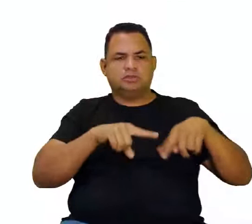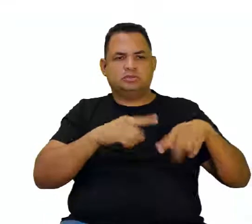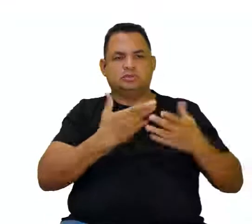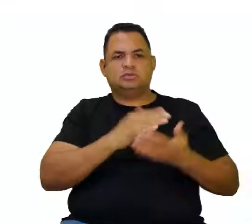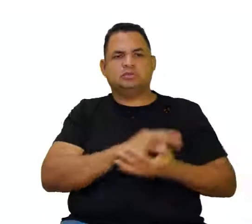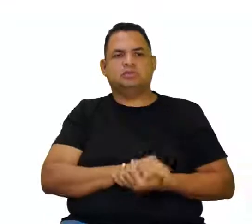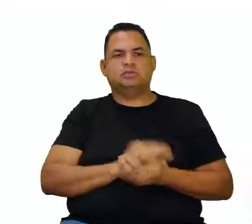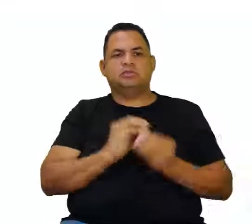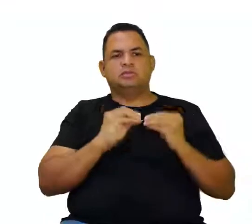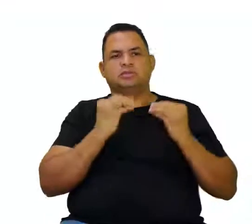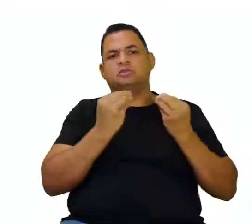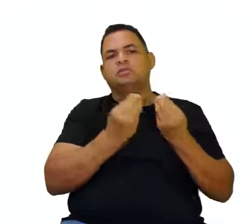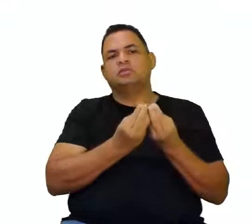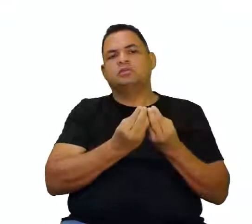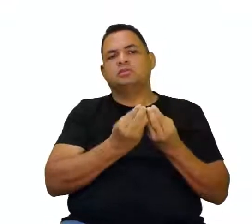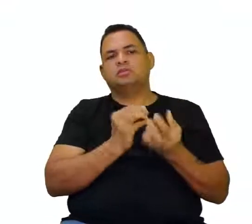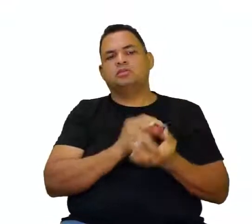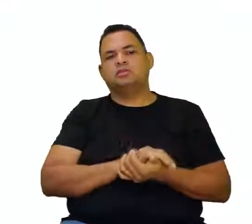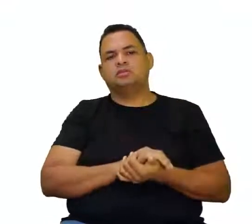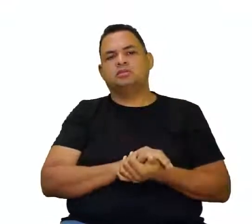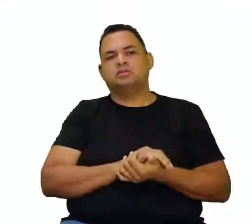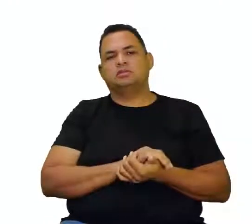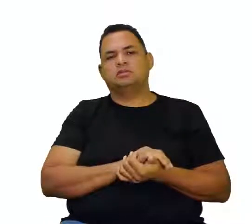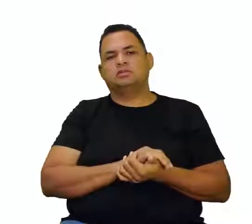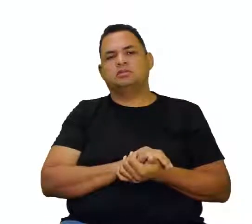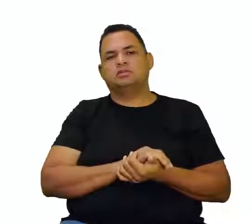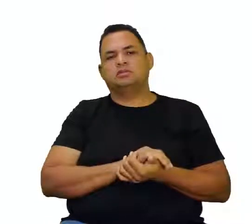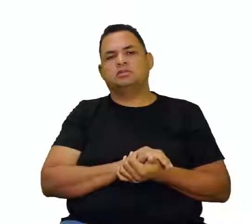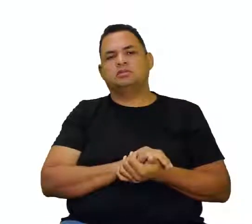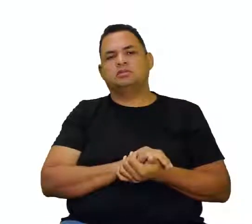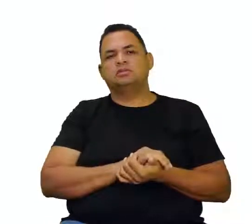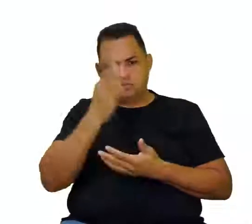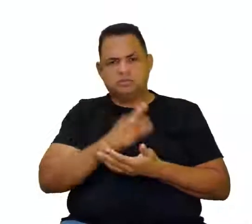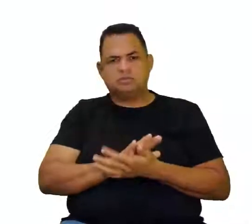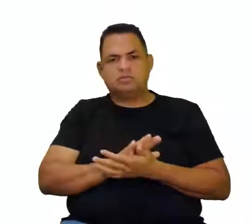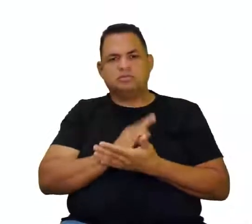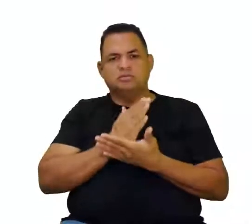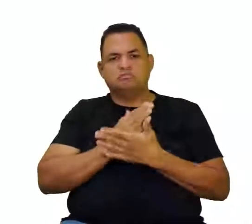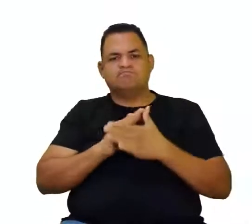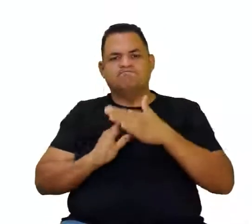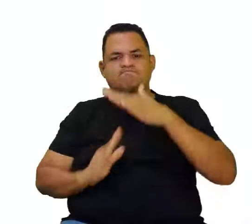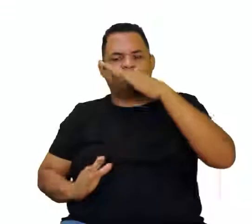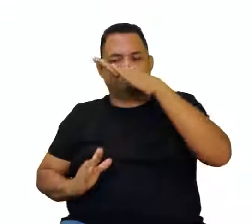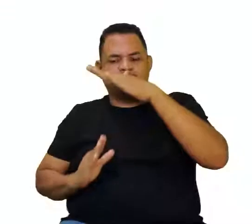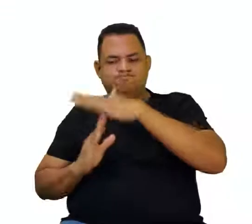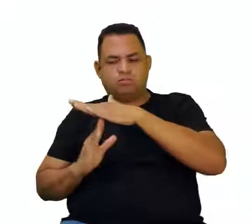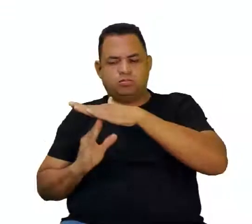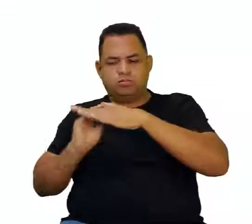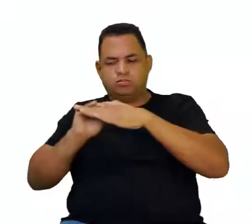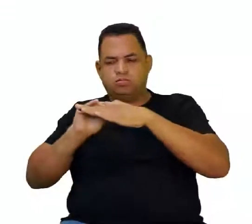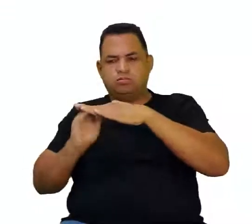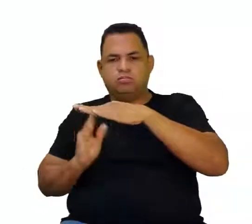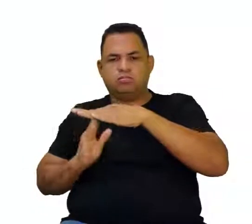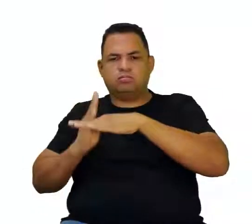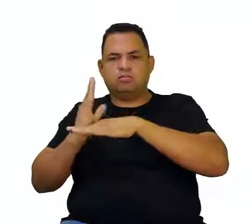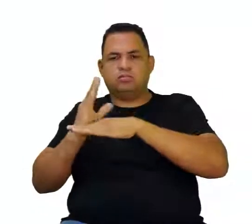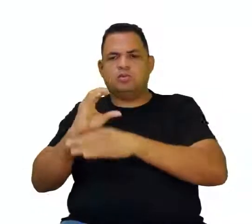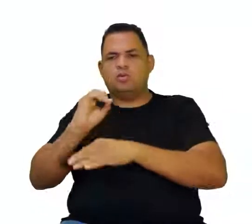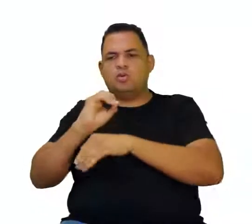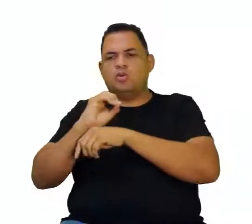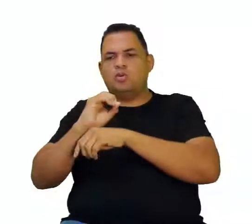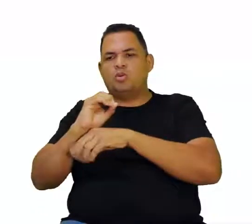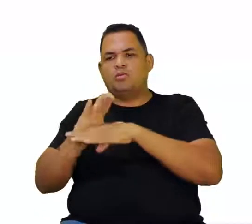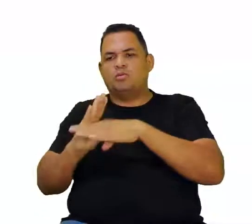Eles são os principais destruidores da camada de ozônio. Por quê? Quem é o ozônio? O